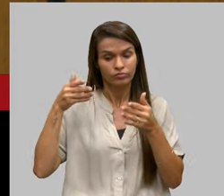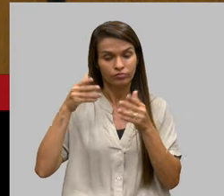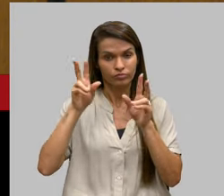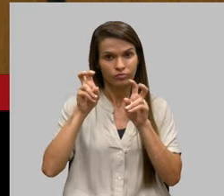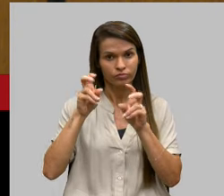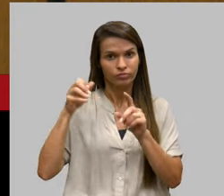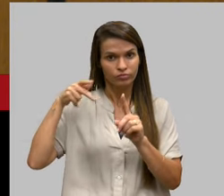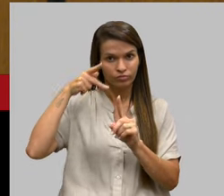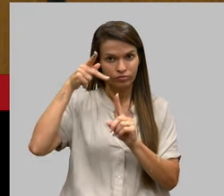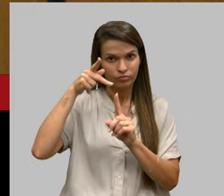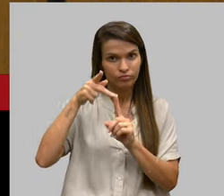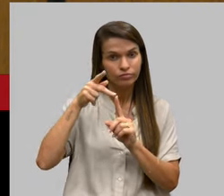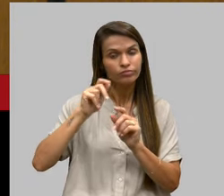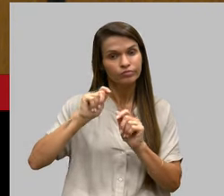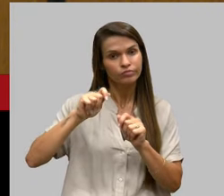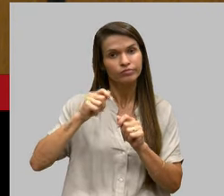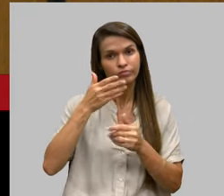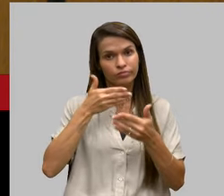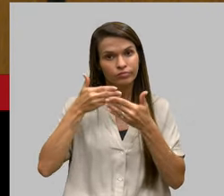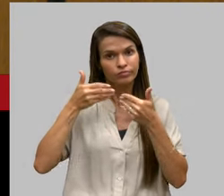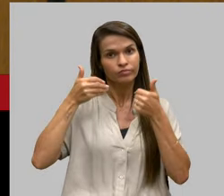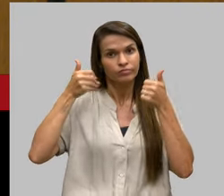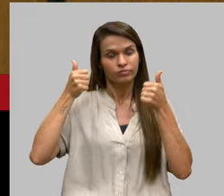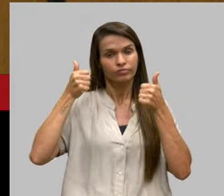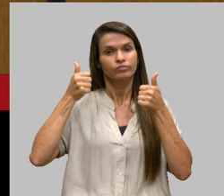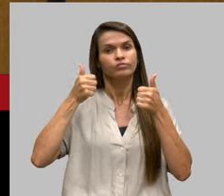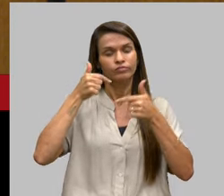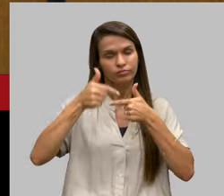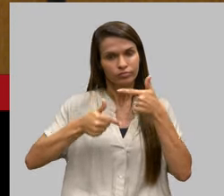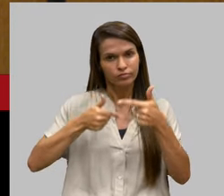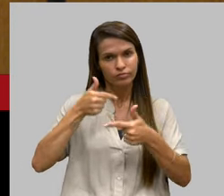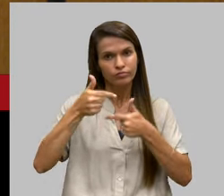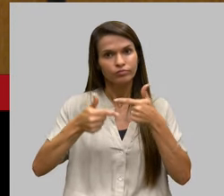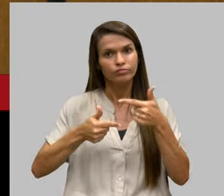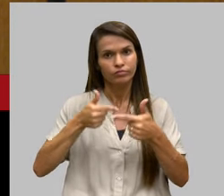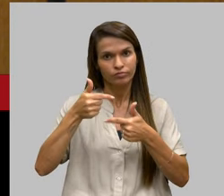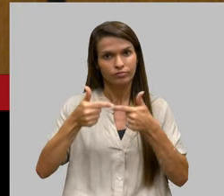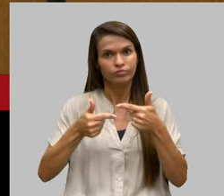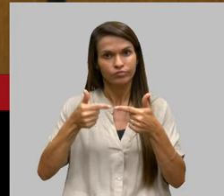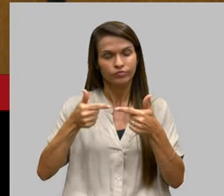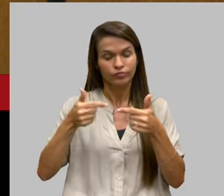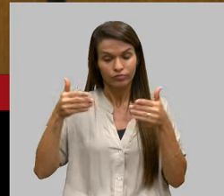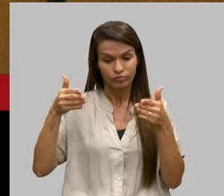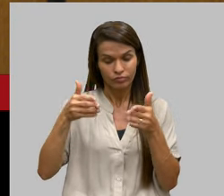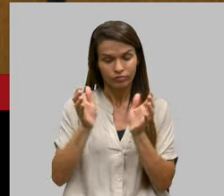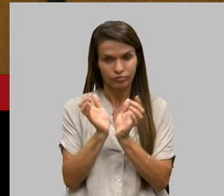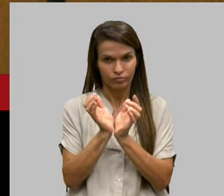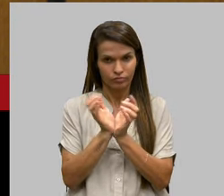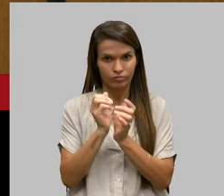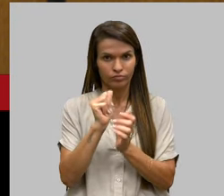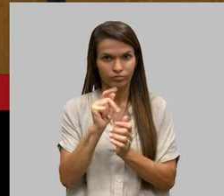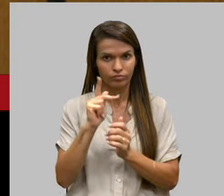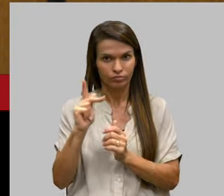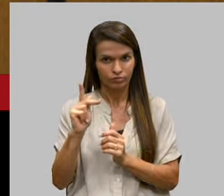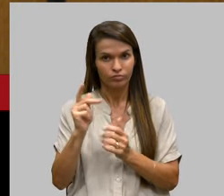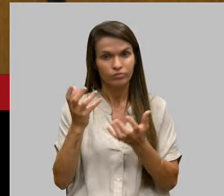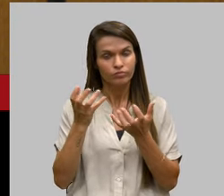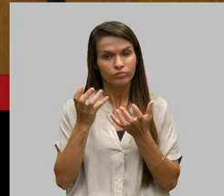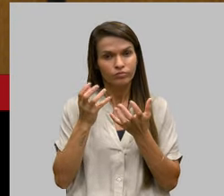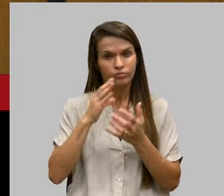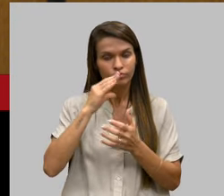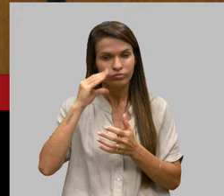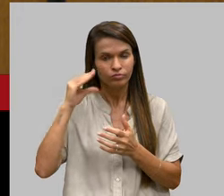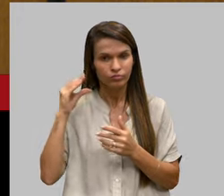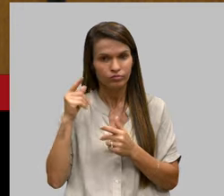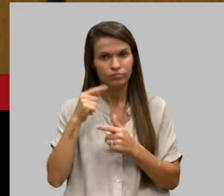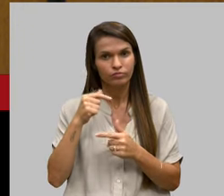permitir a melhoria do serviço prestado pro nosso beneficiário nós queremos que o nosso servidor do estado de Minas Gerais